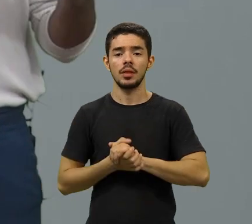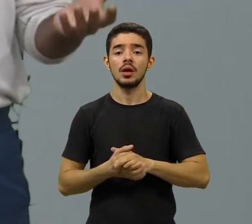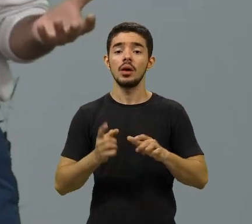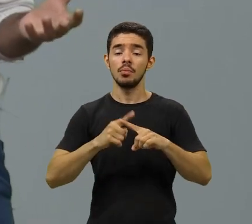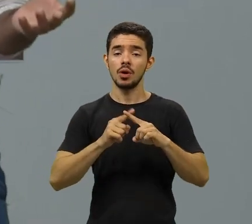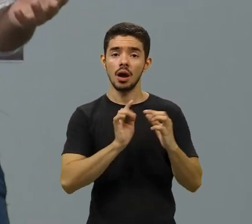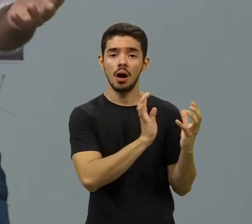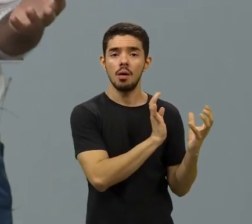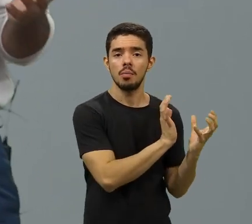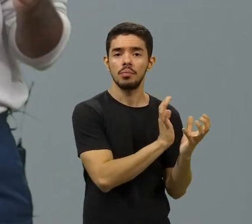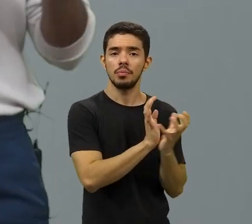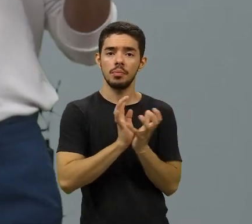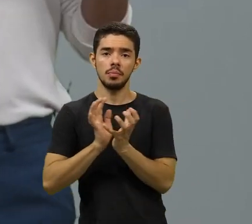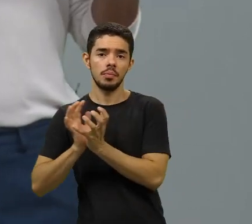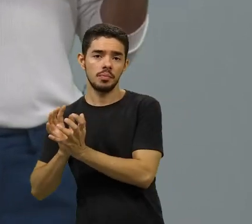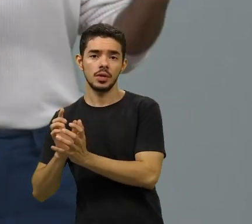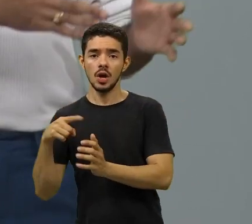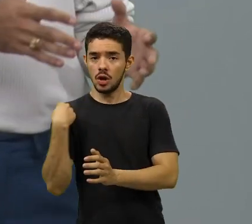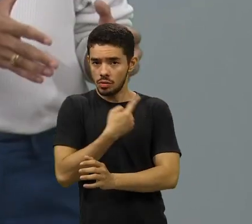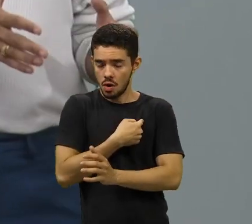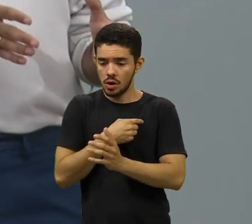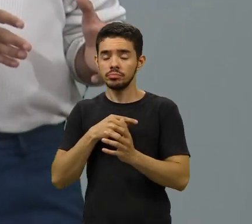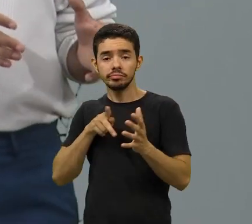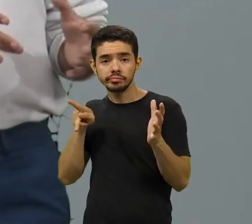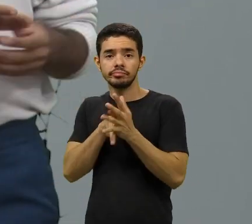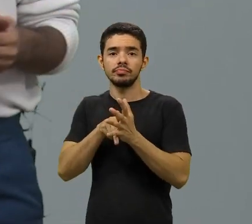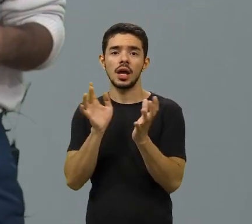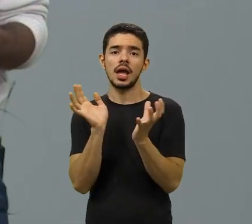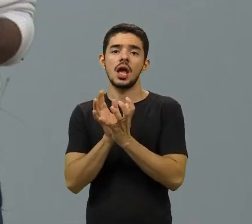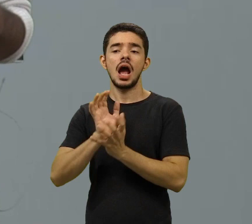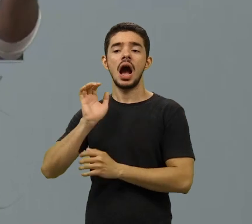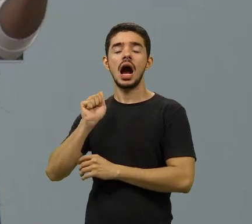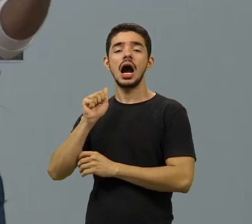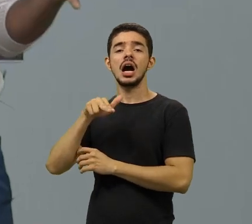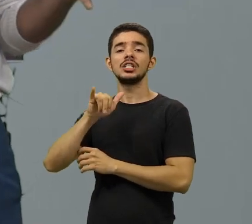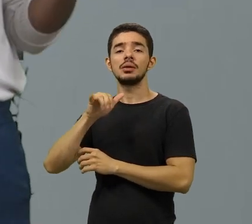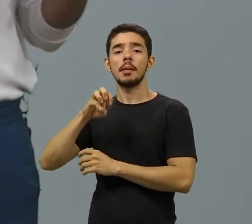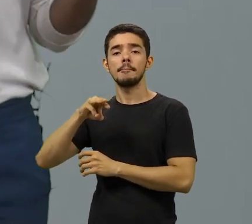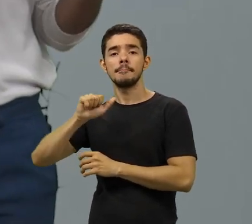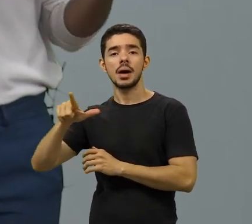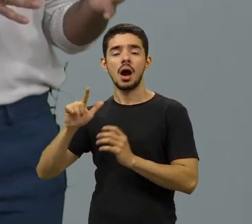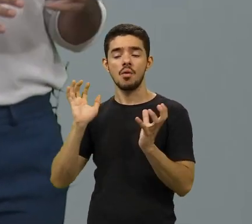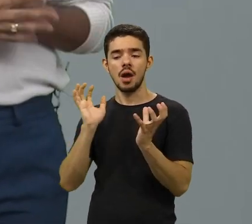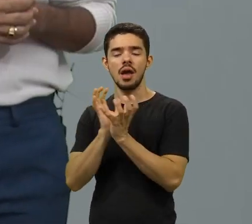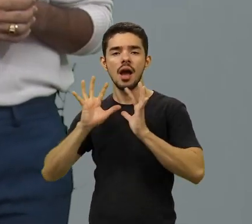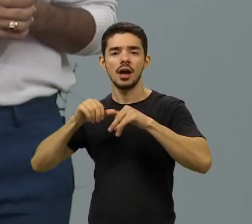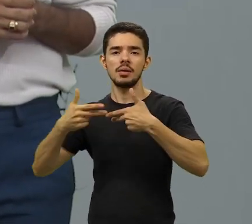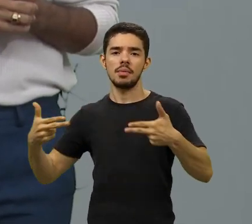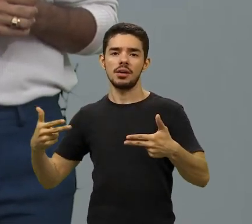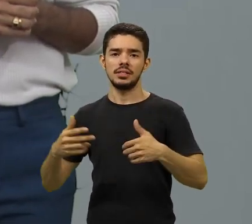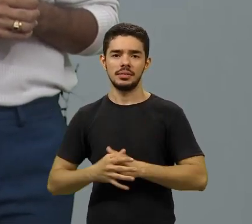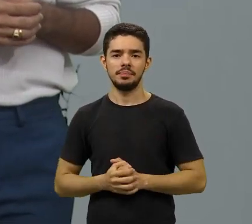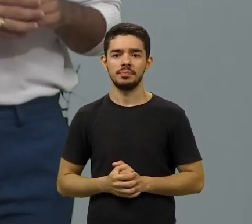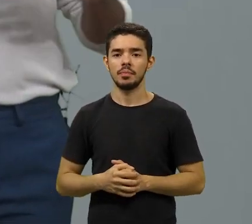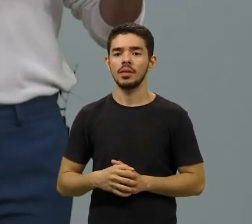classificação dos reinos, nós estamos ali classificados no reino animal. Mas só o reino animal que possui classificação de